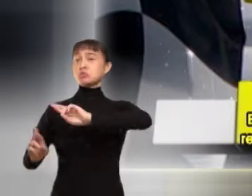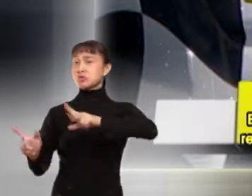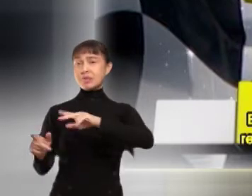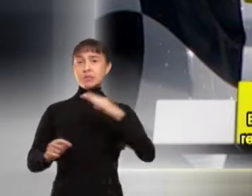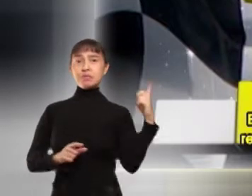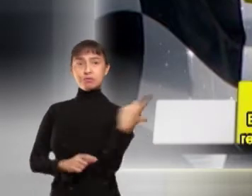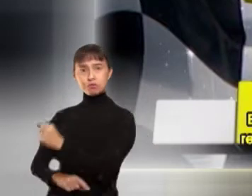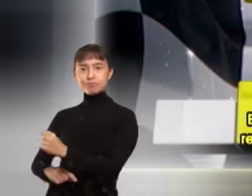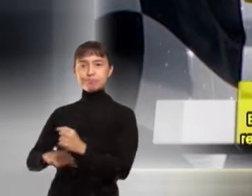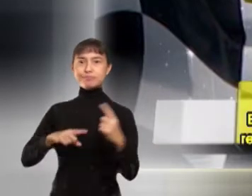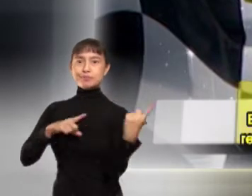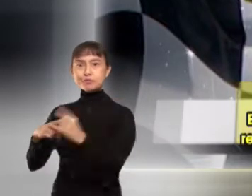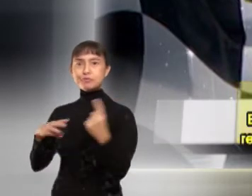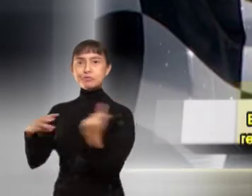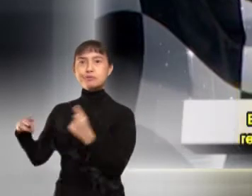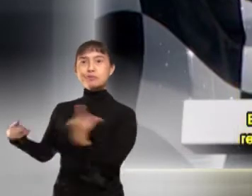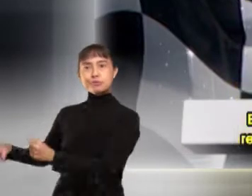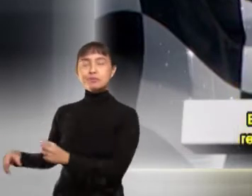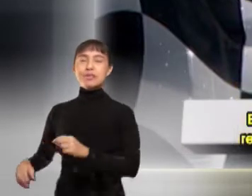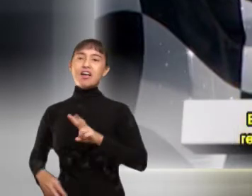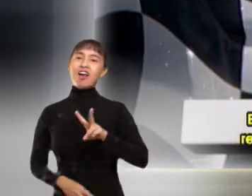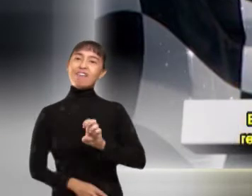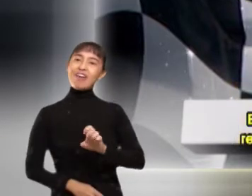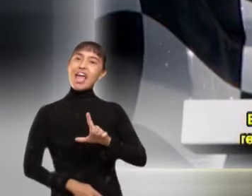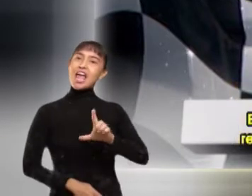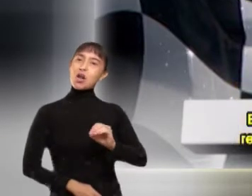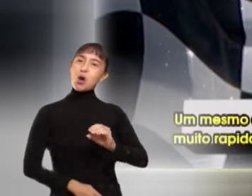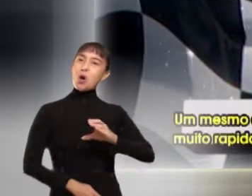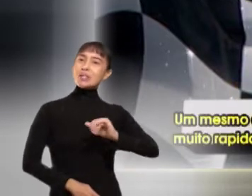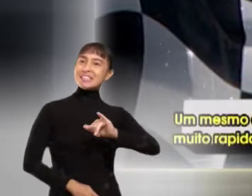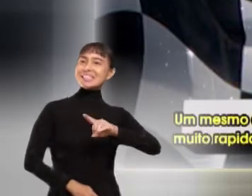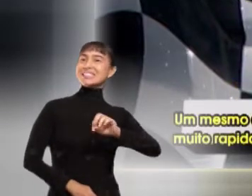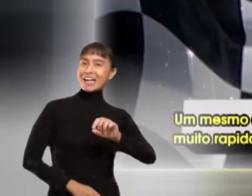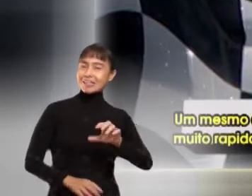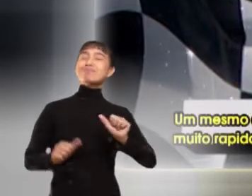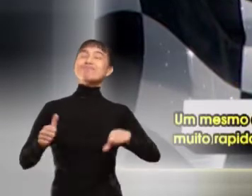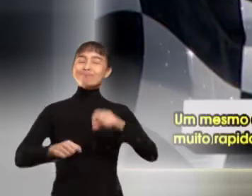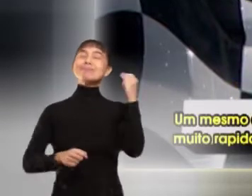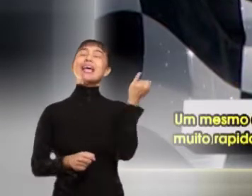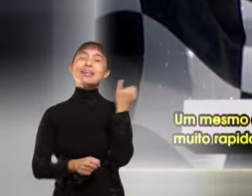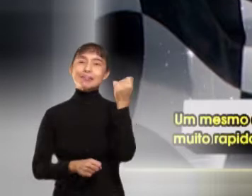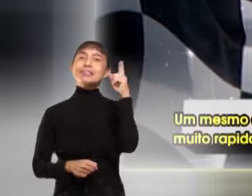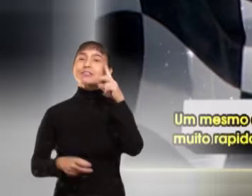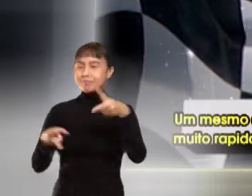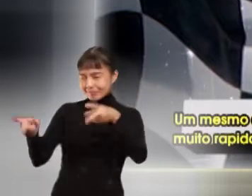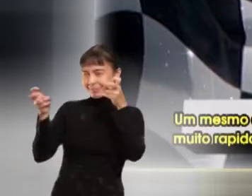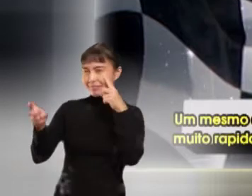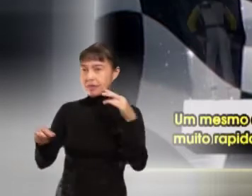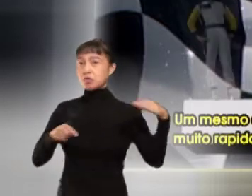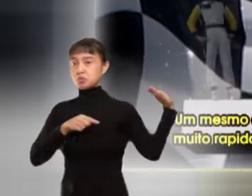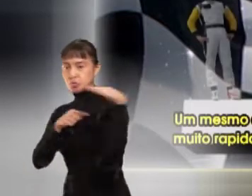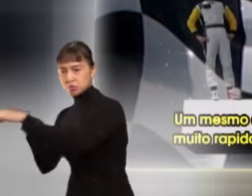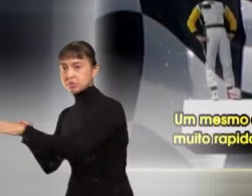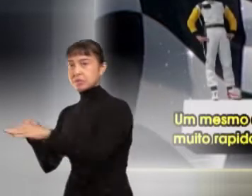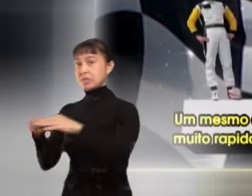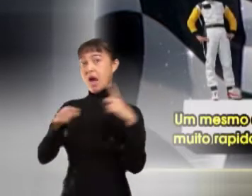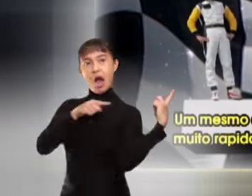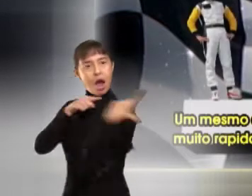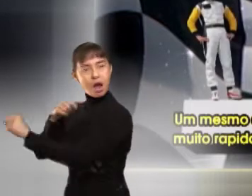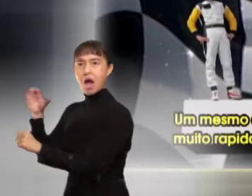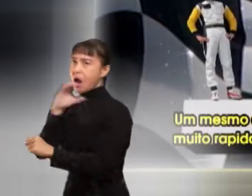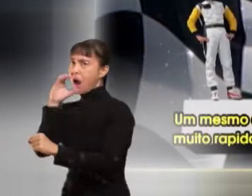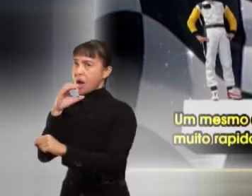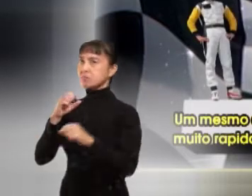E a velocidade é a responsável por isso. O mesmo caminho pode ser percorrido muito